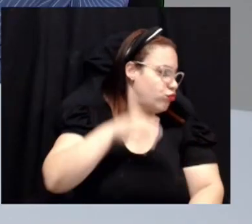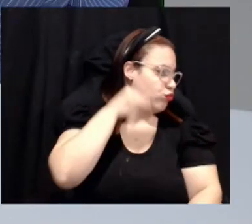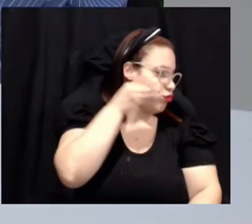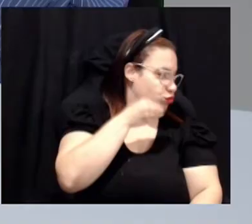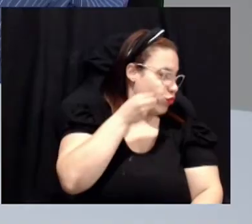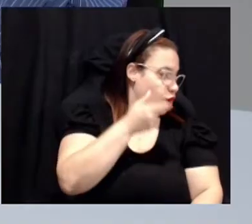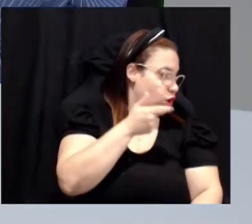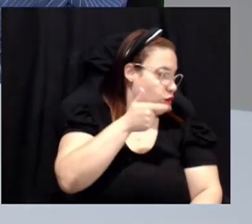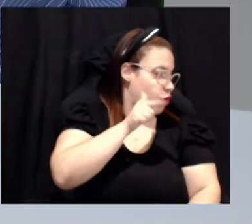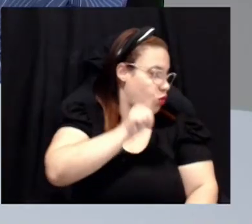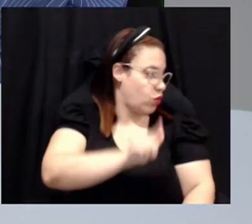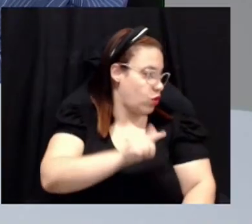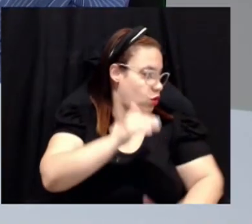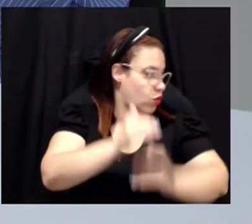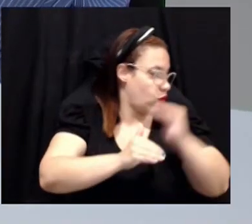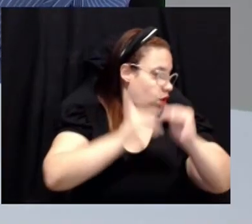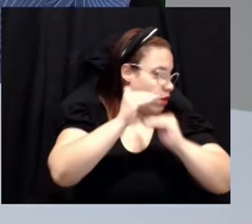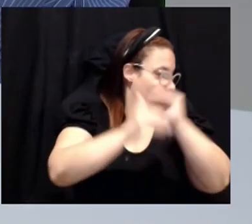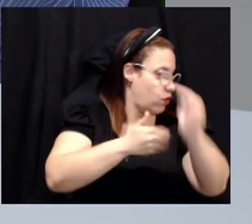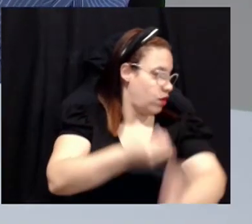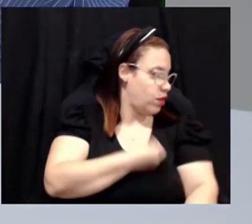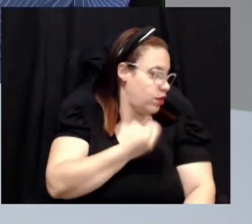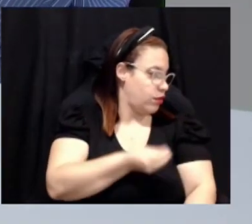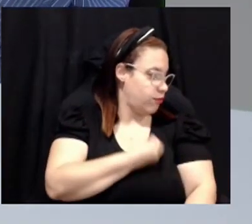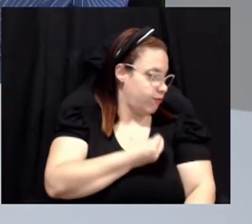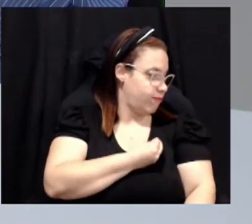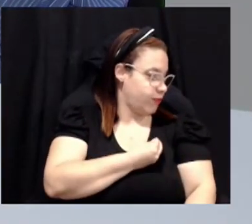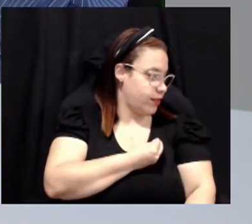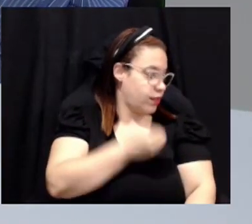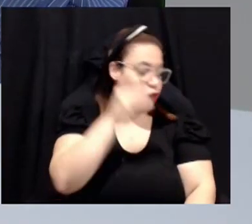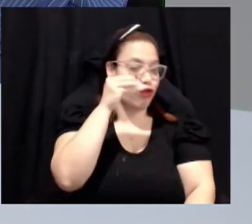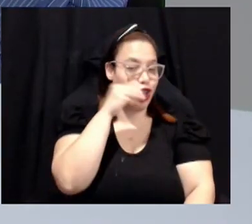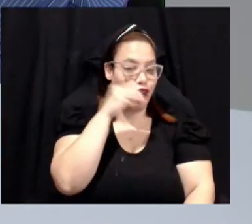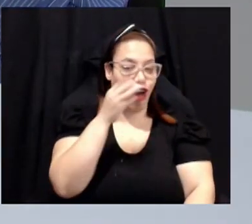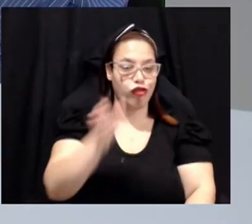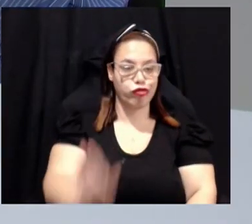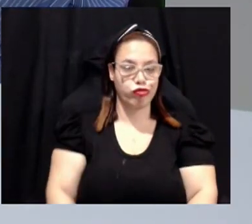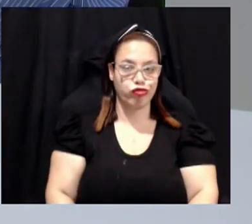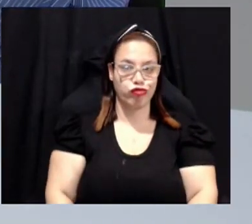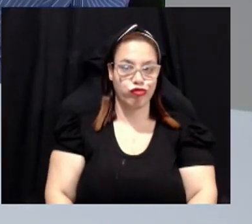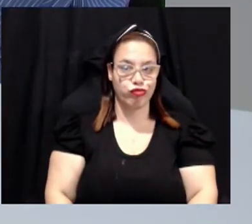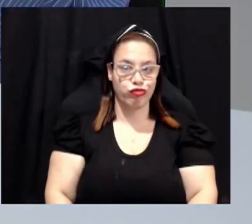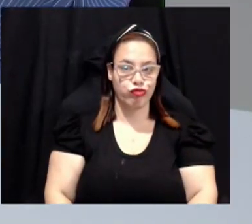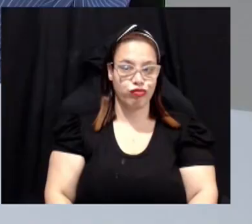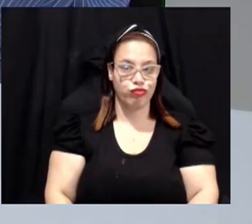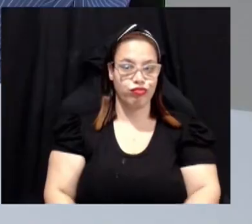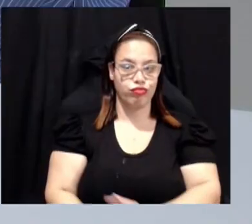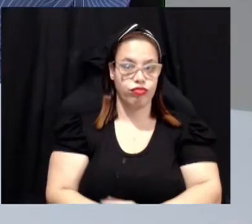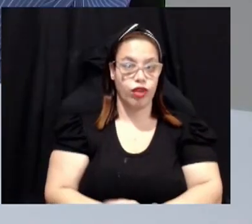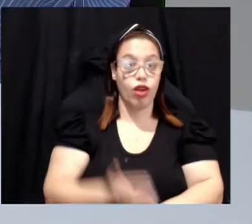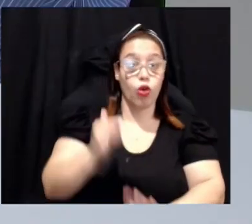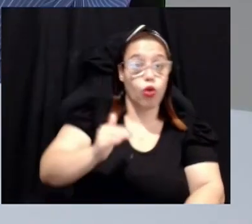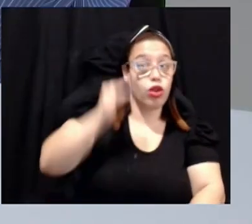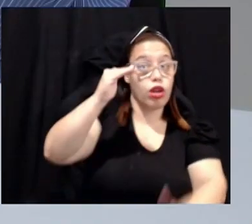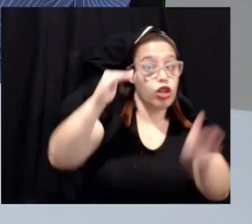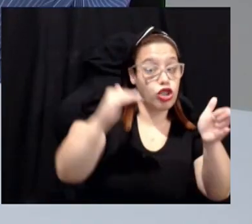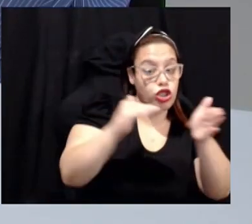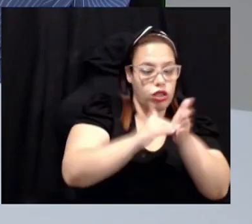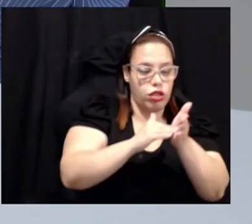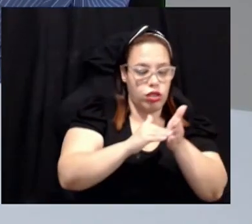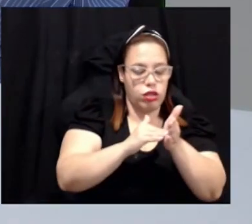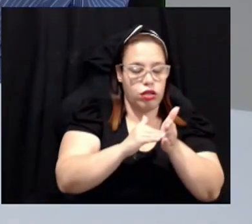longo da vida. O fracasso. Que é o fracasso. Então, esse adulto, quando ele já chega